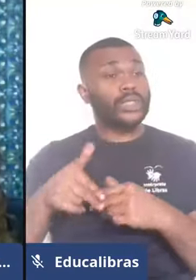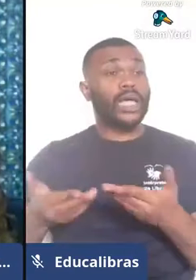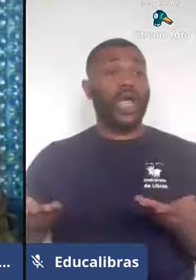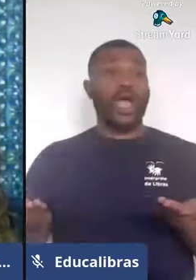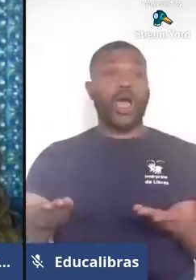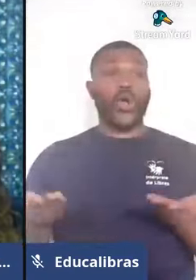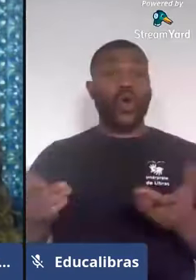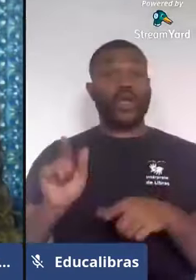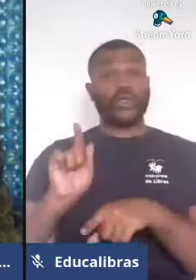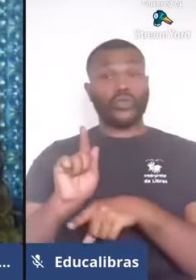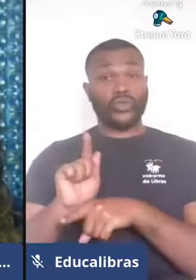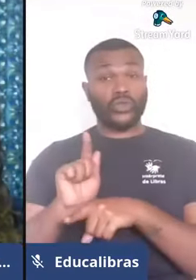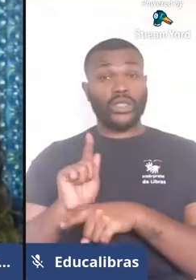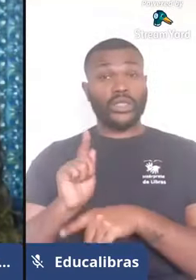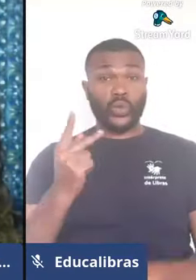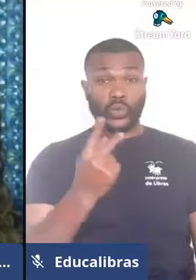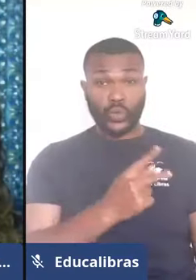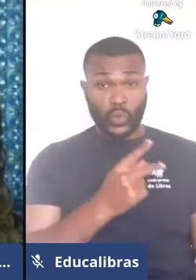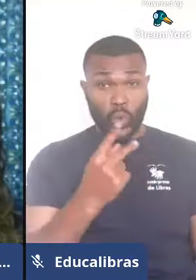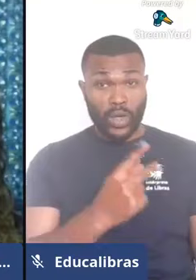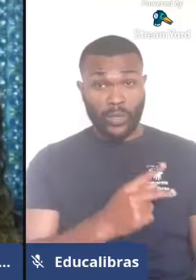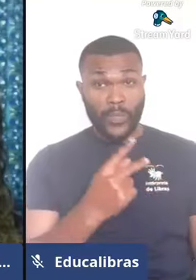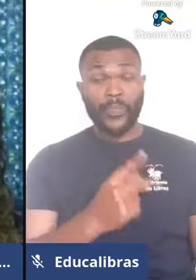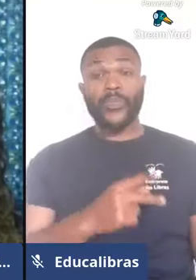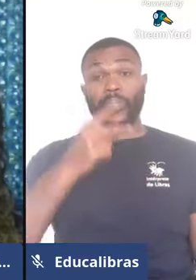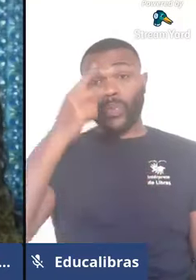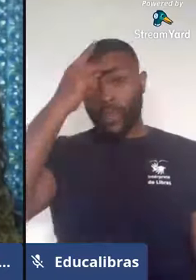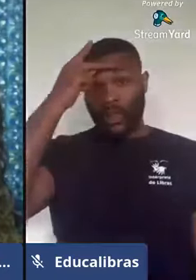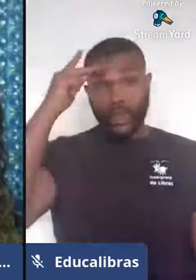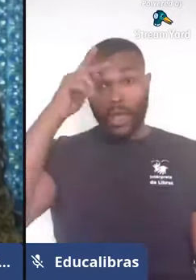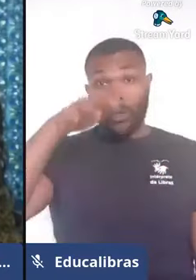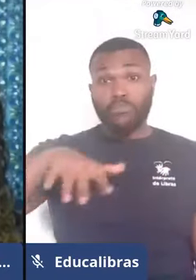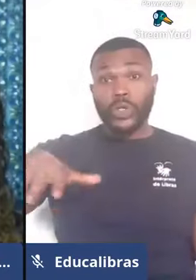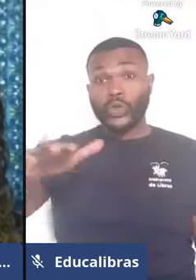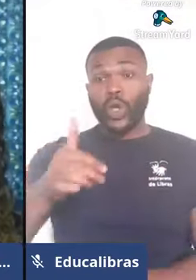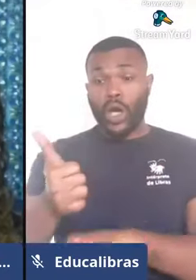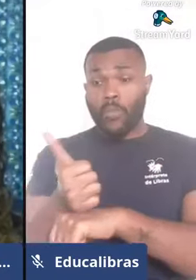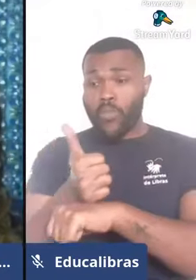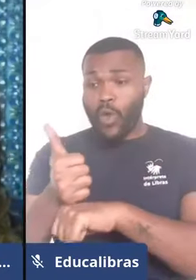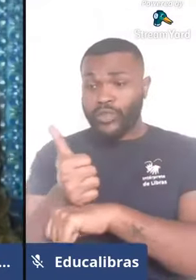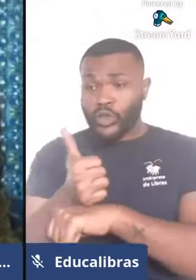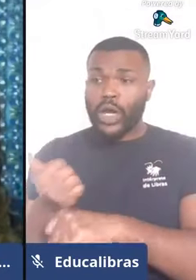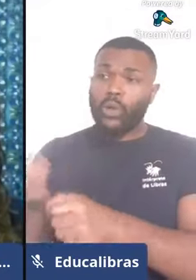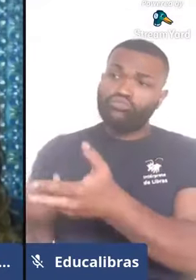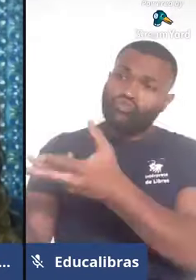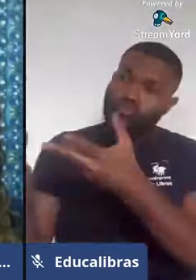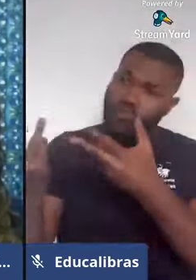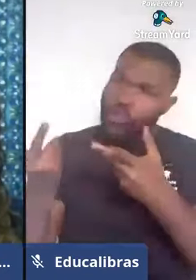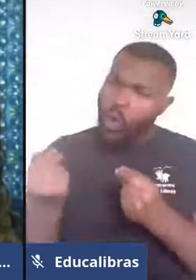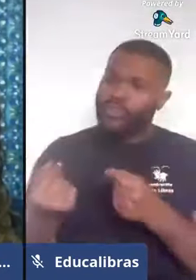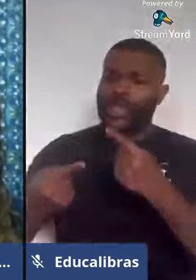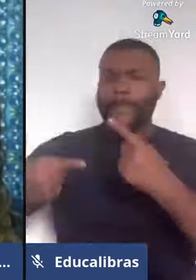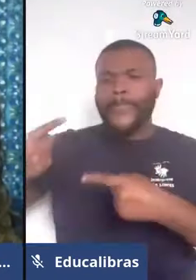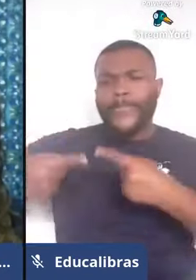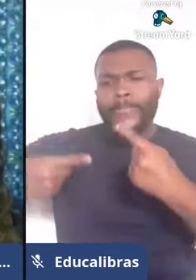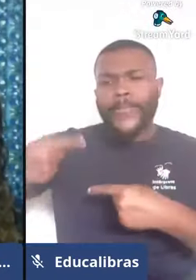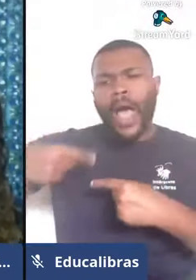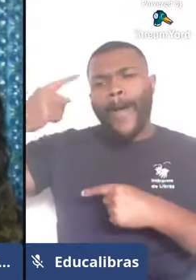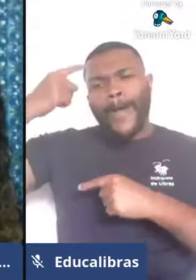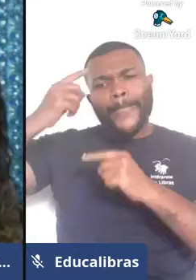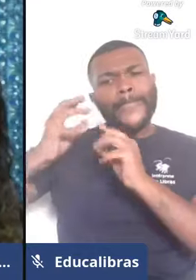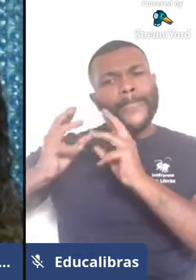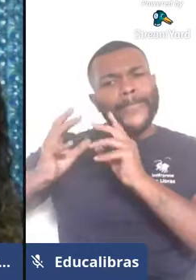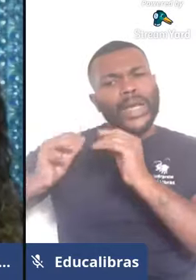gestão, que é trazer outras pessoas, outros profissionais para pensar junto e discutir junto. Eu acho que isso foi um momento muito